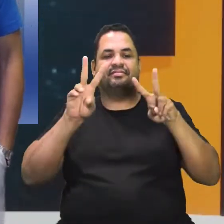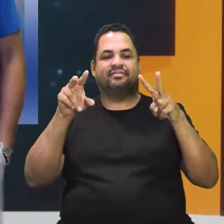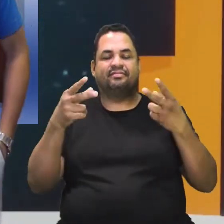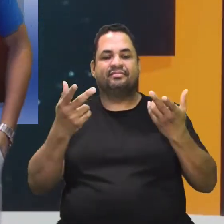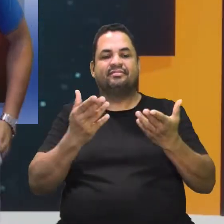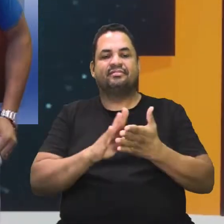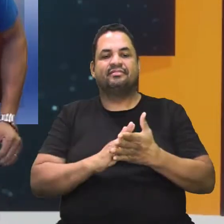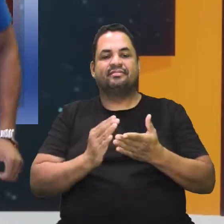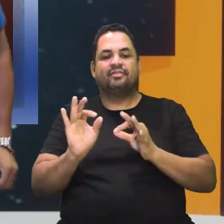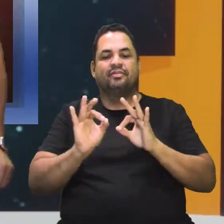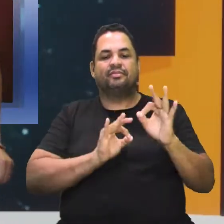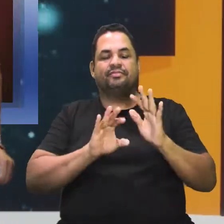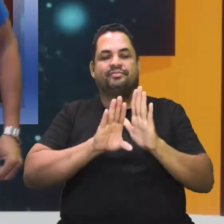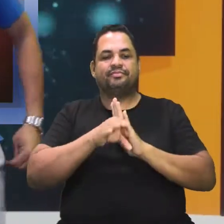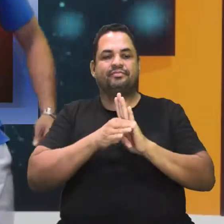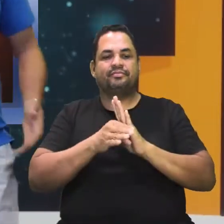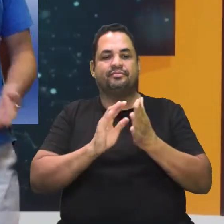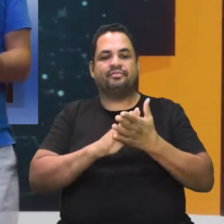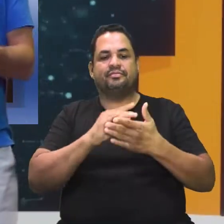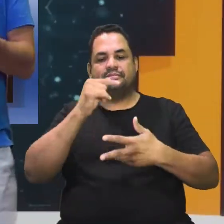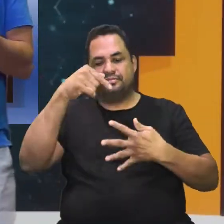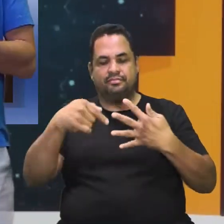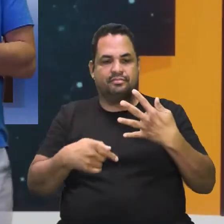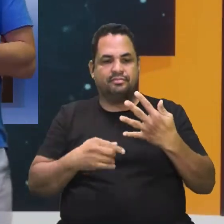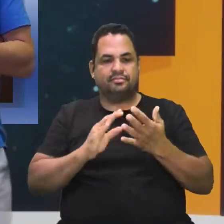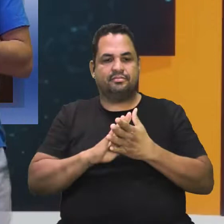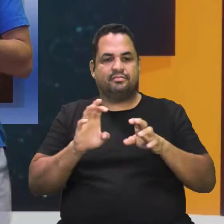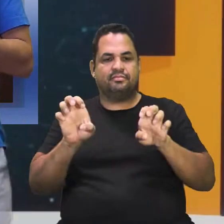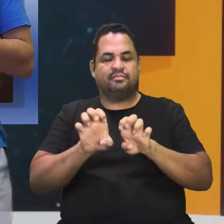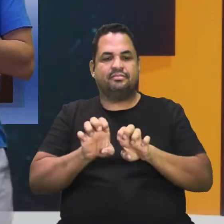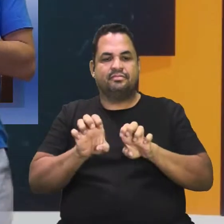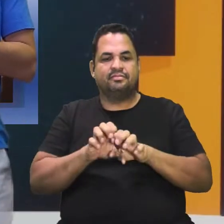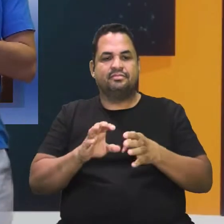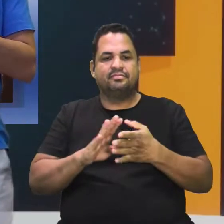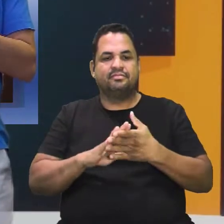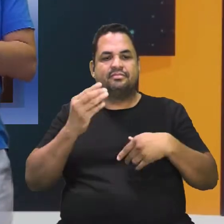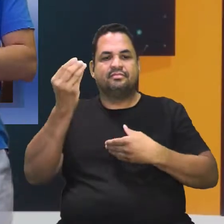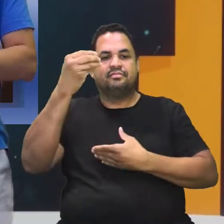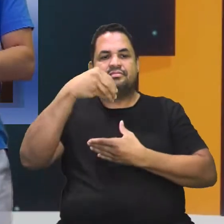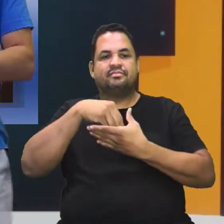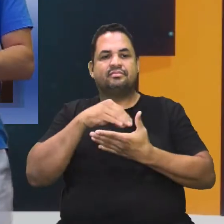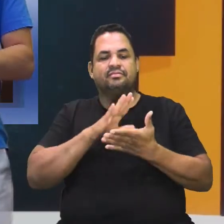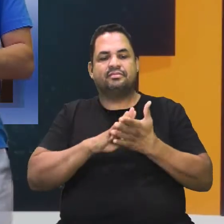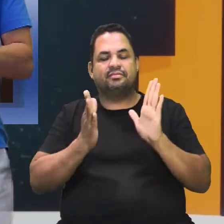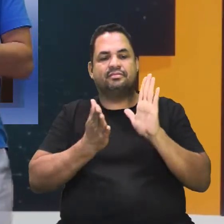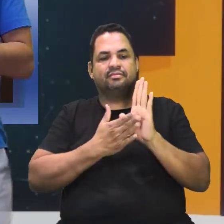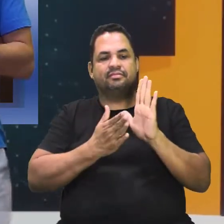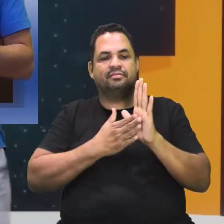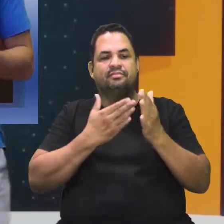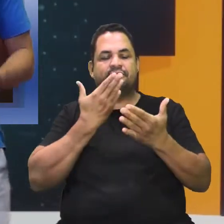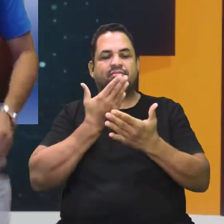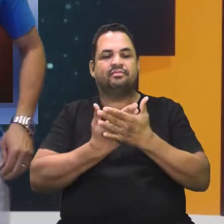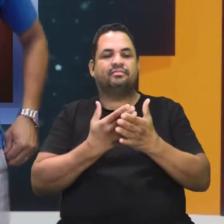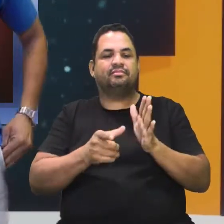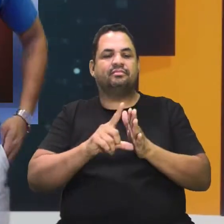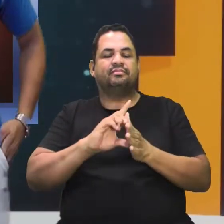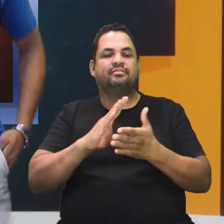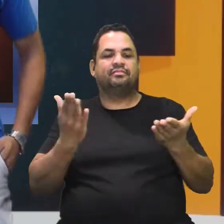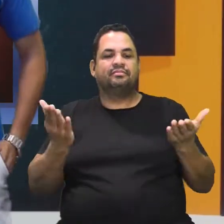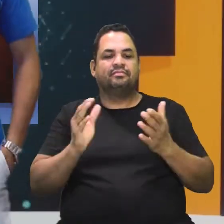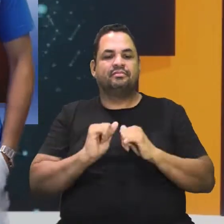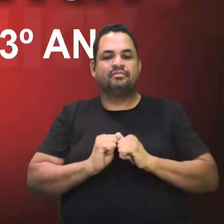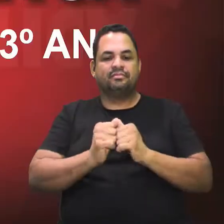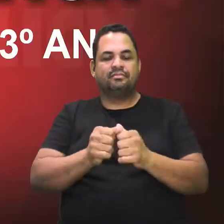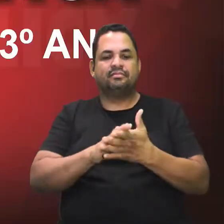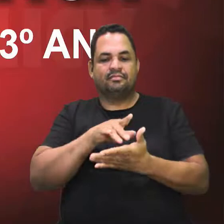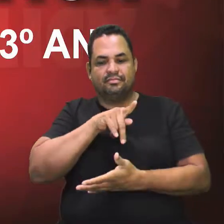os conceitos com vocês, mostrar os elementos, as equações, dentro da mesma proposta das aulas anteriores, tá certo? Então vamos